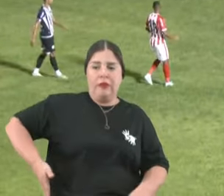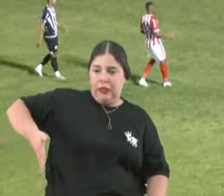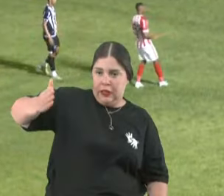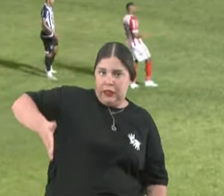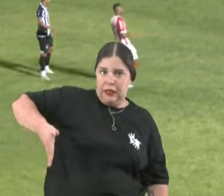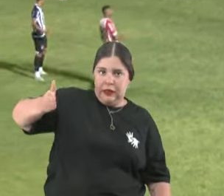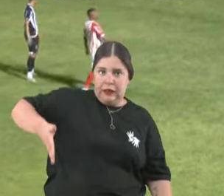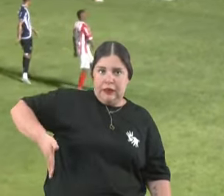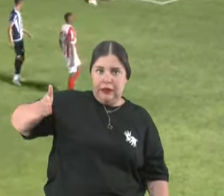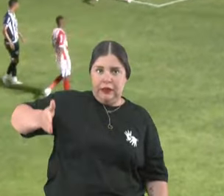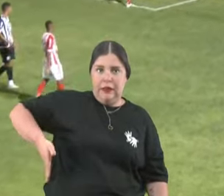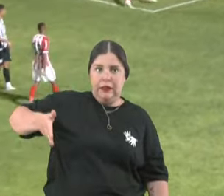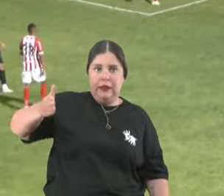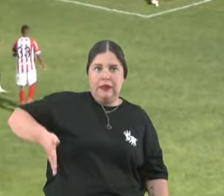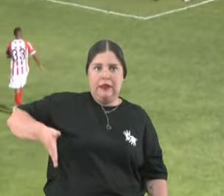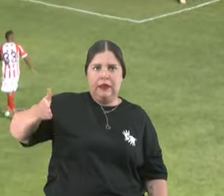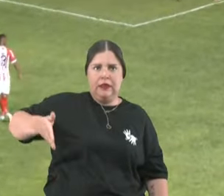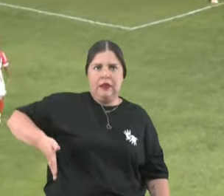Agora sim o Hereda